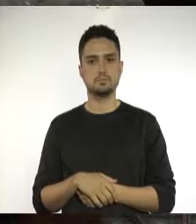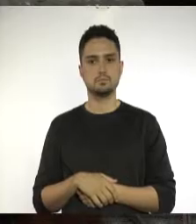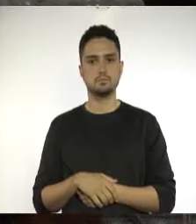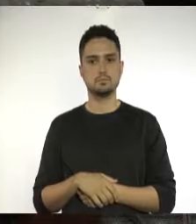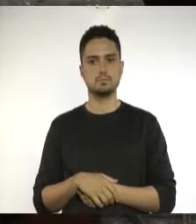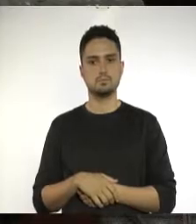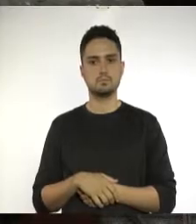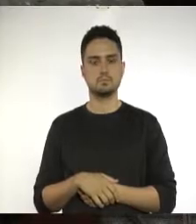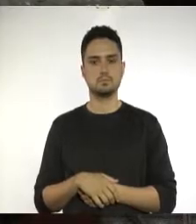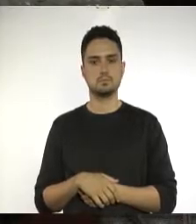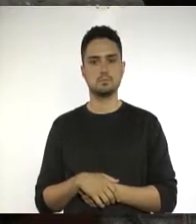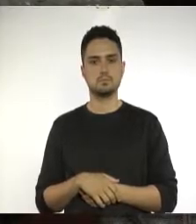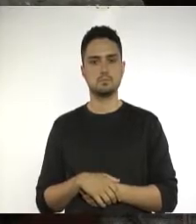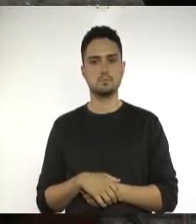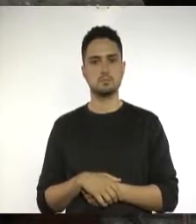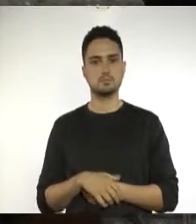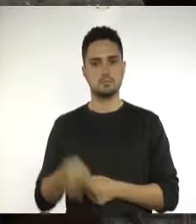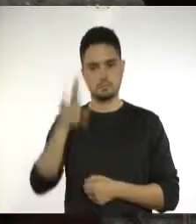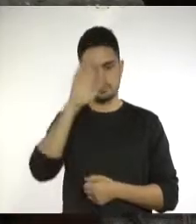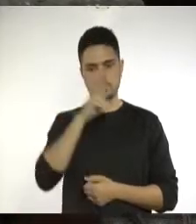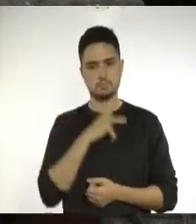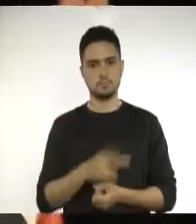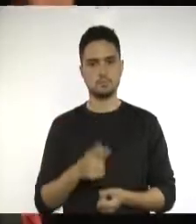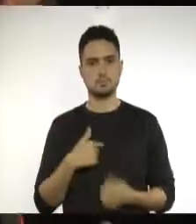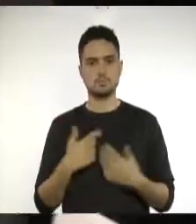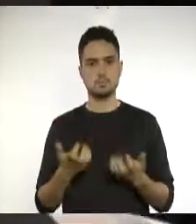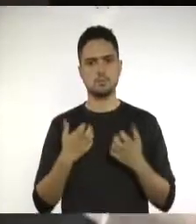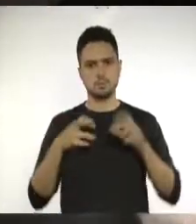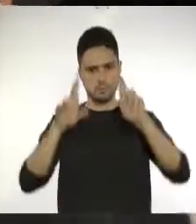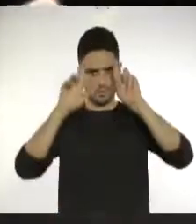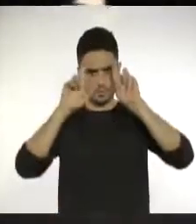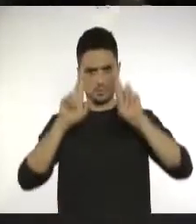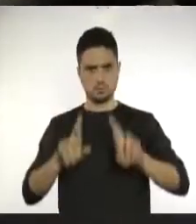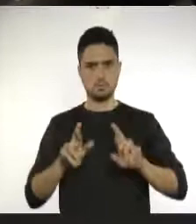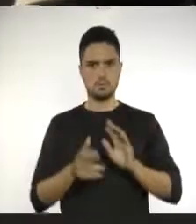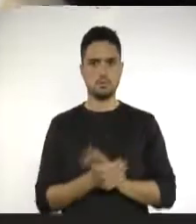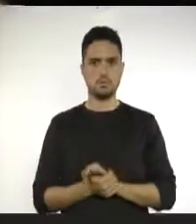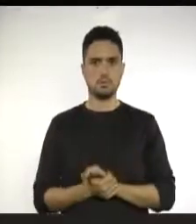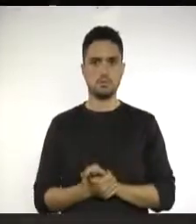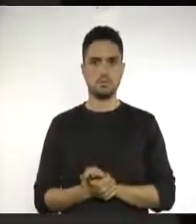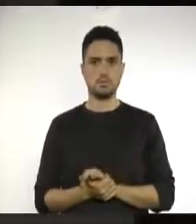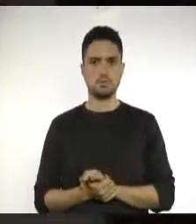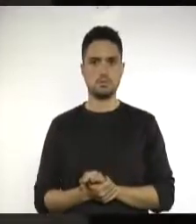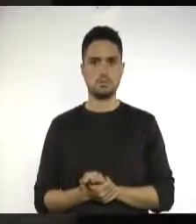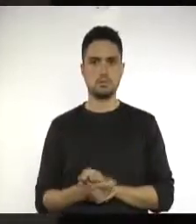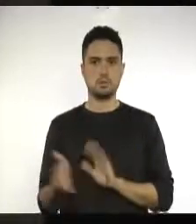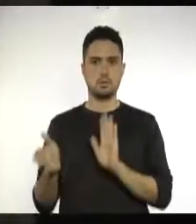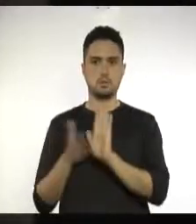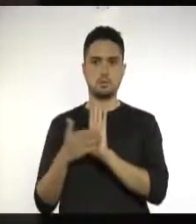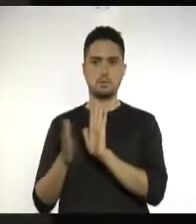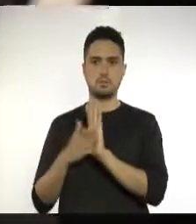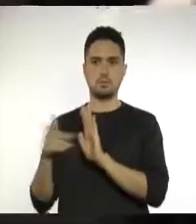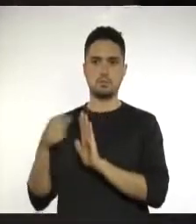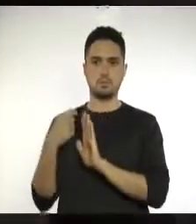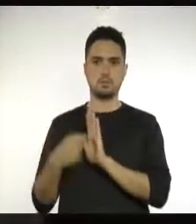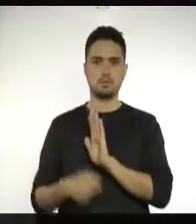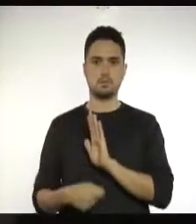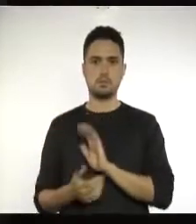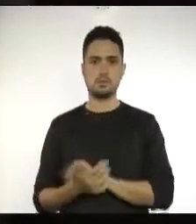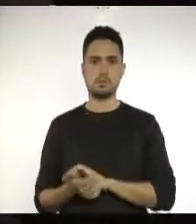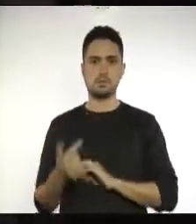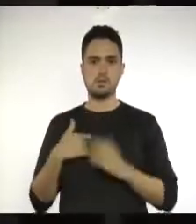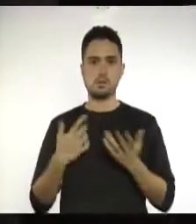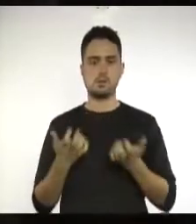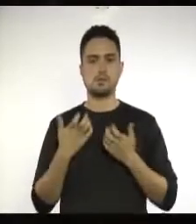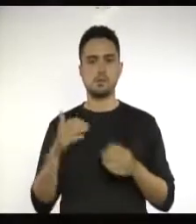Senhor presidente, eu quero, com todo respeito aos autores da proposta, eu quero votar